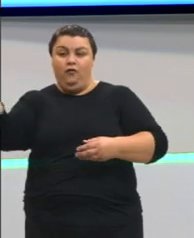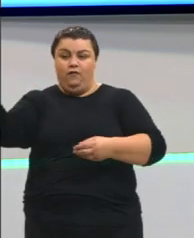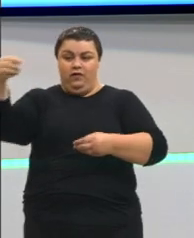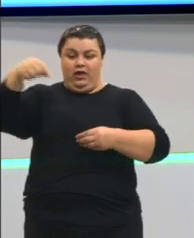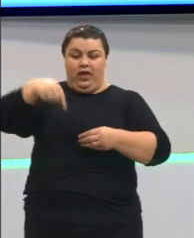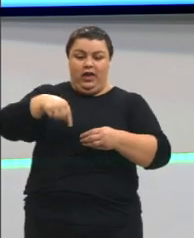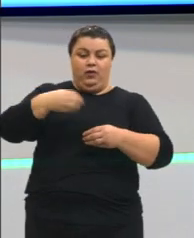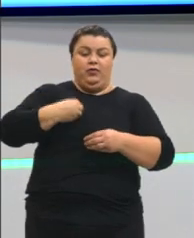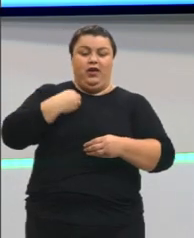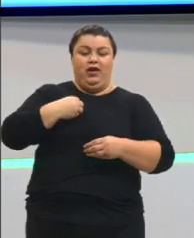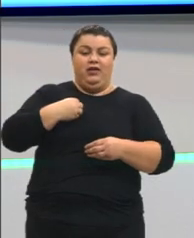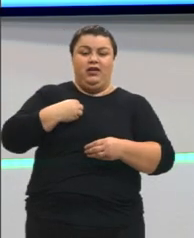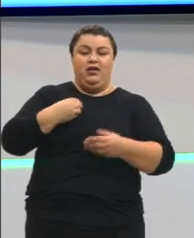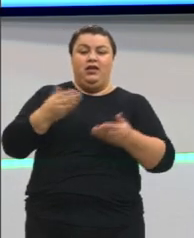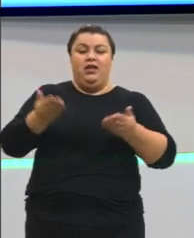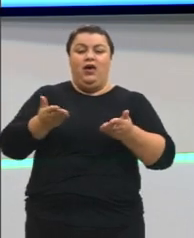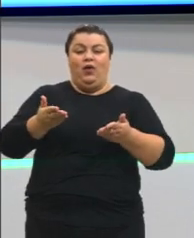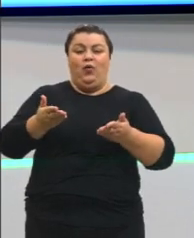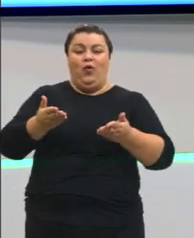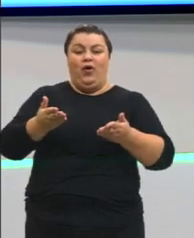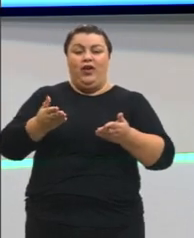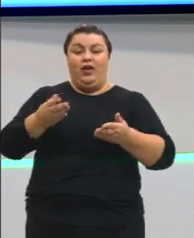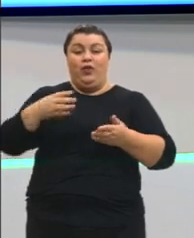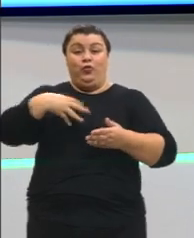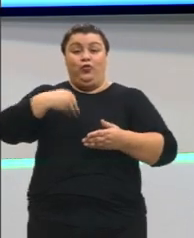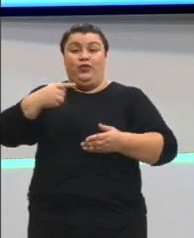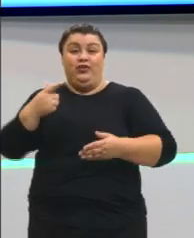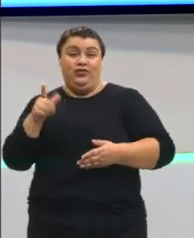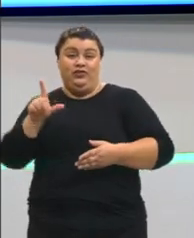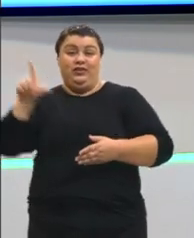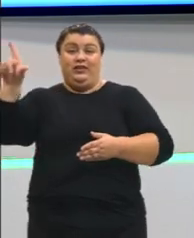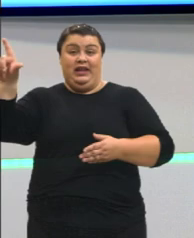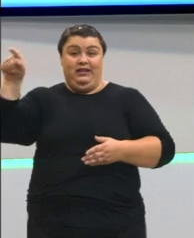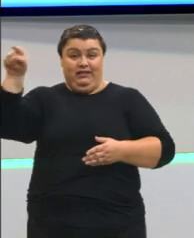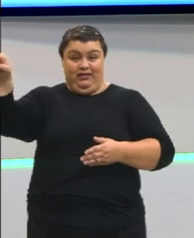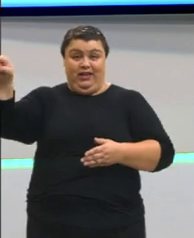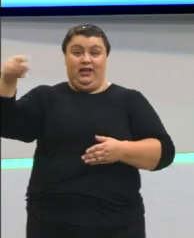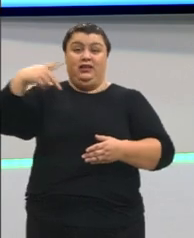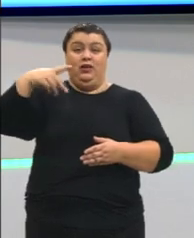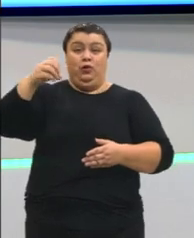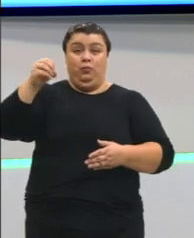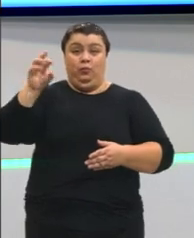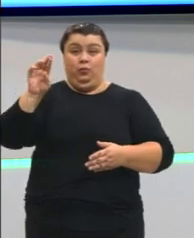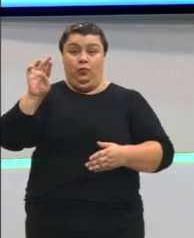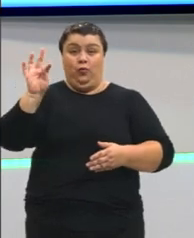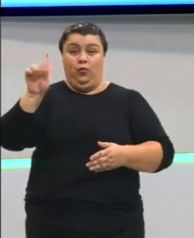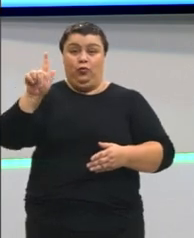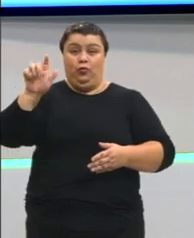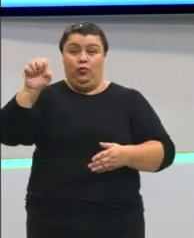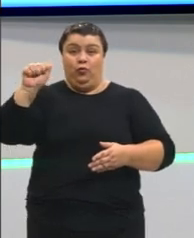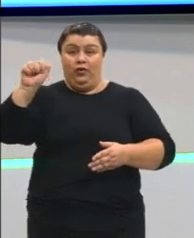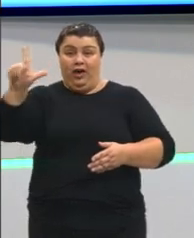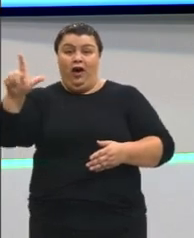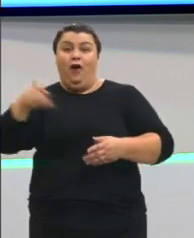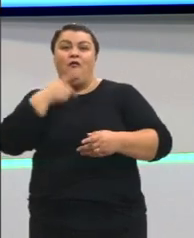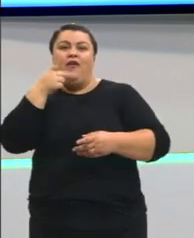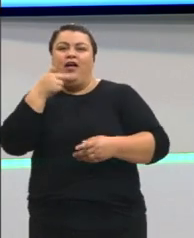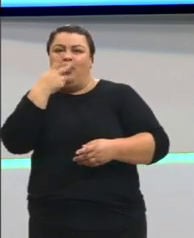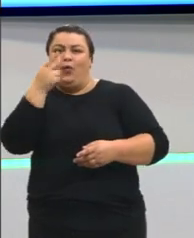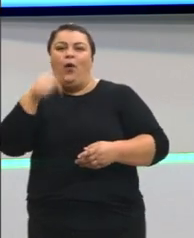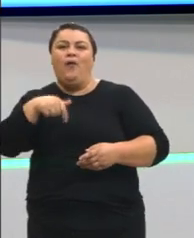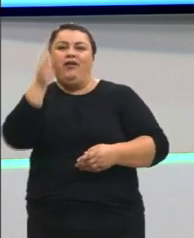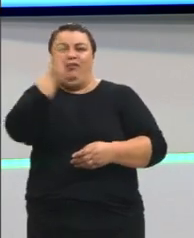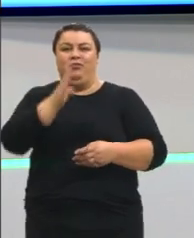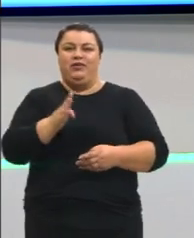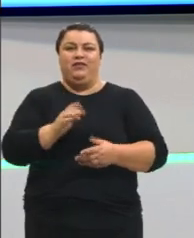foi que entre 2010/2015 a gente tem o número que eu acho né significativo d713 mil